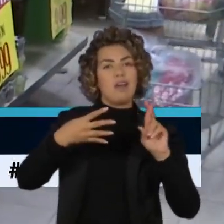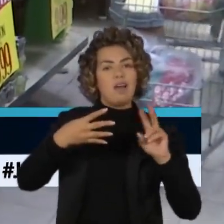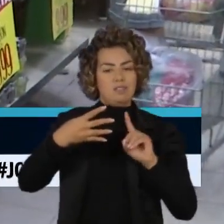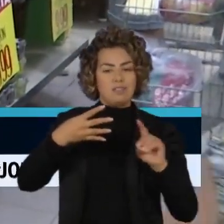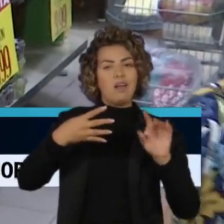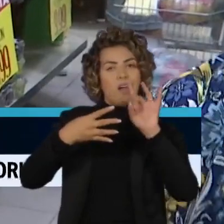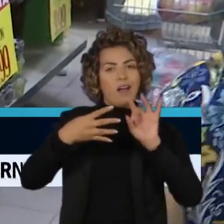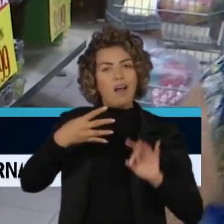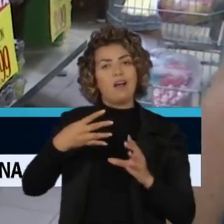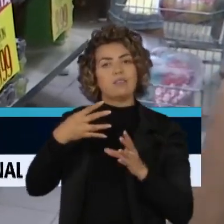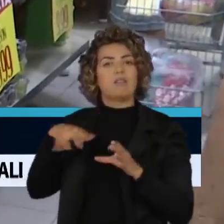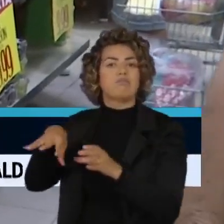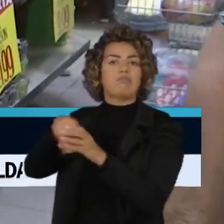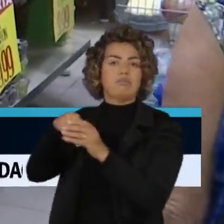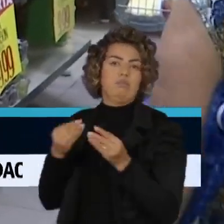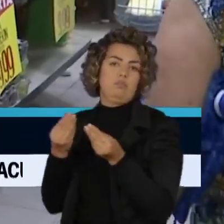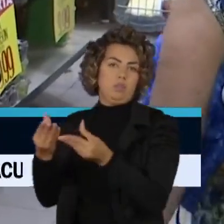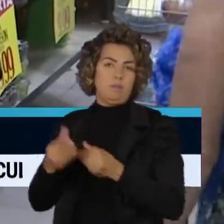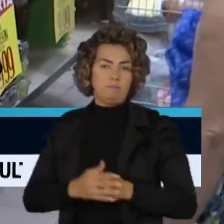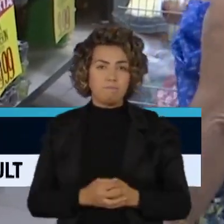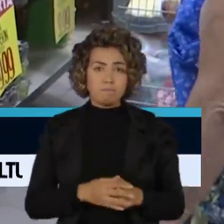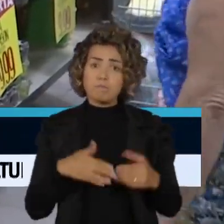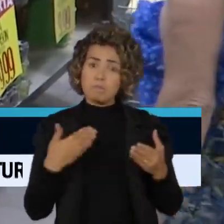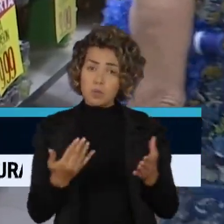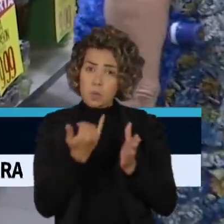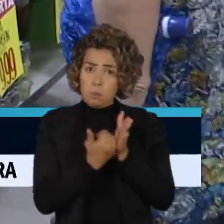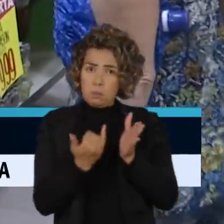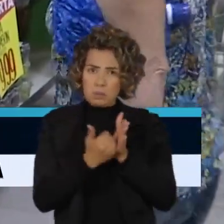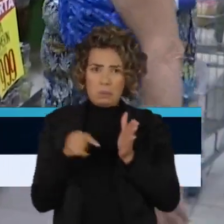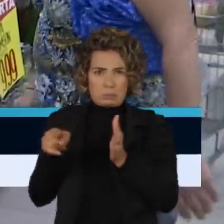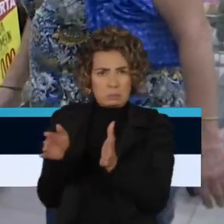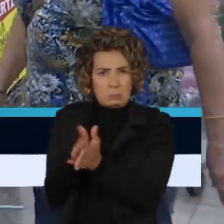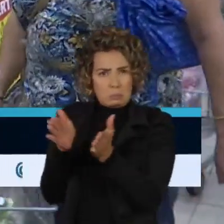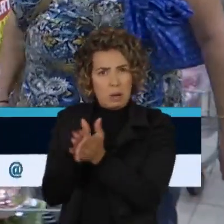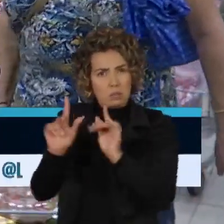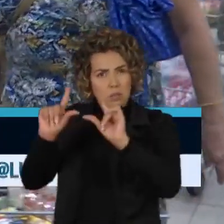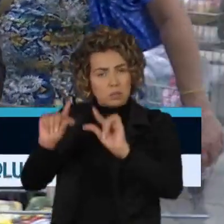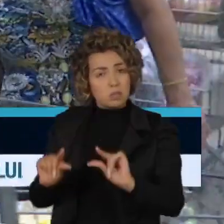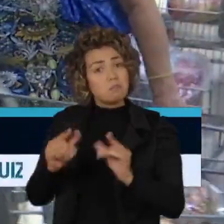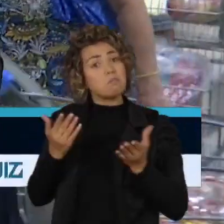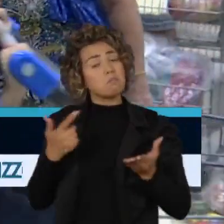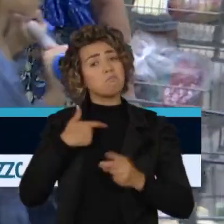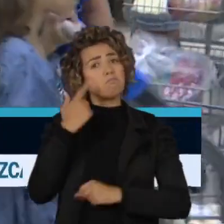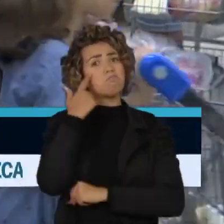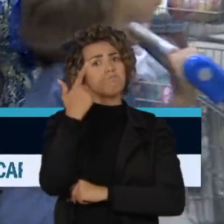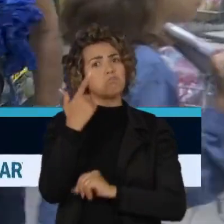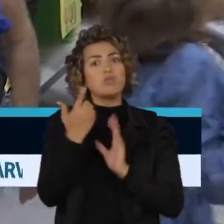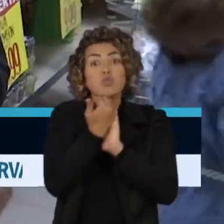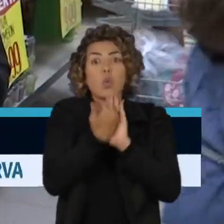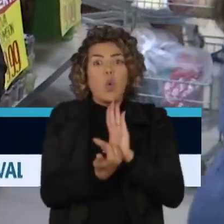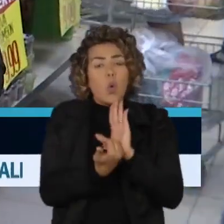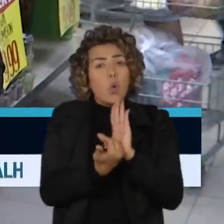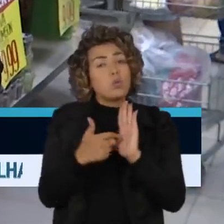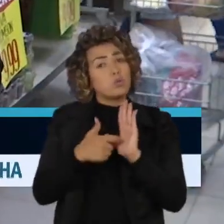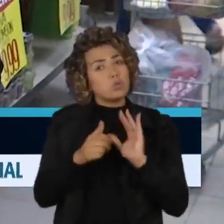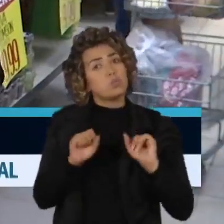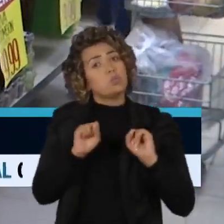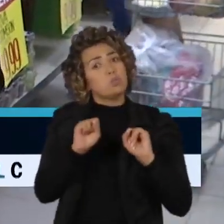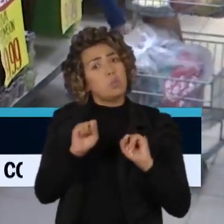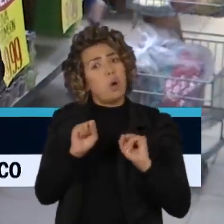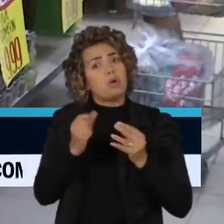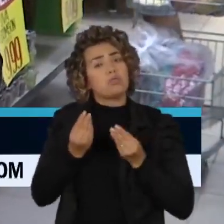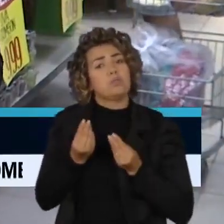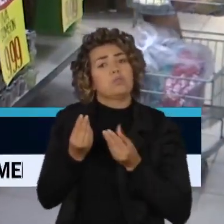de diminuição de impostos para os mais pobres A quem acredite que se o cashback for a única medida tributária adotada